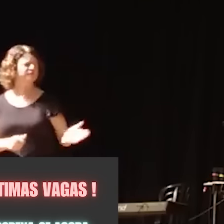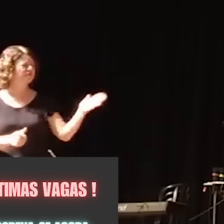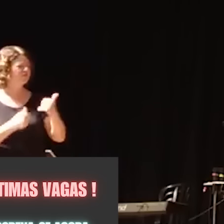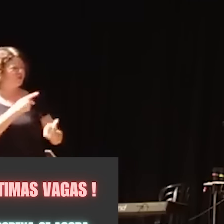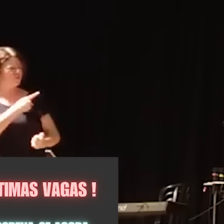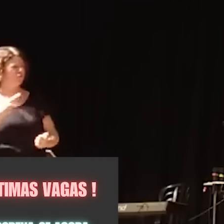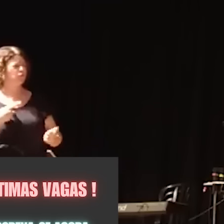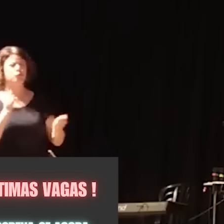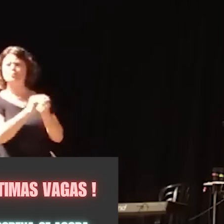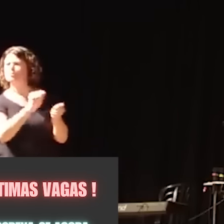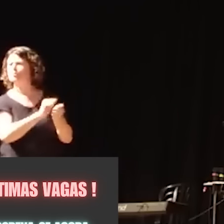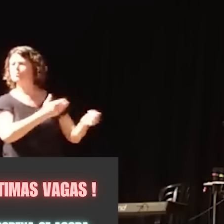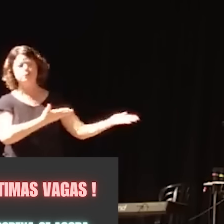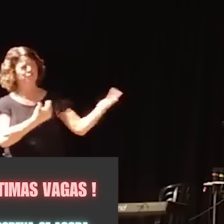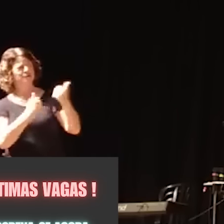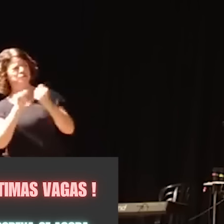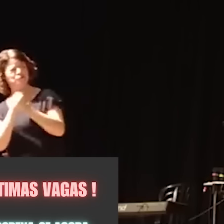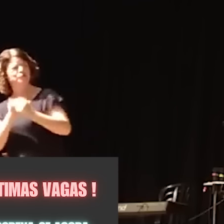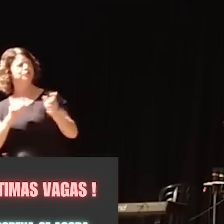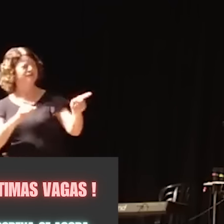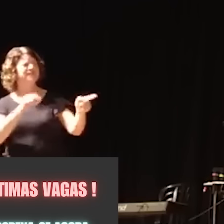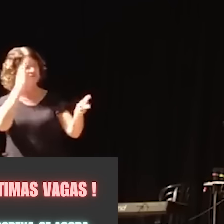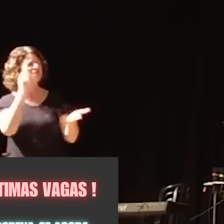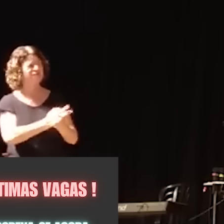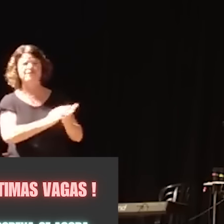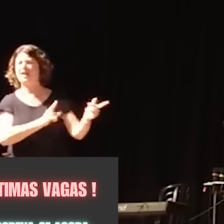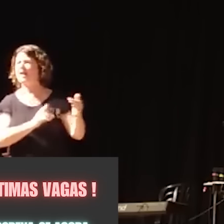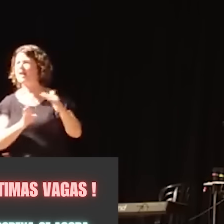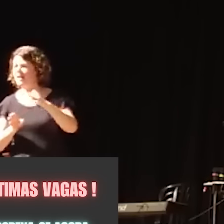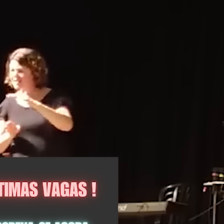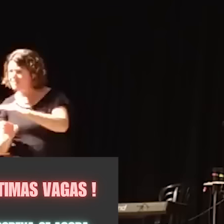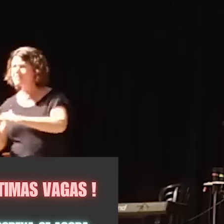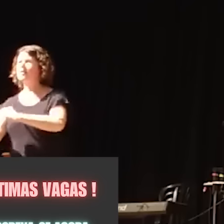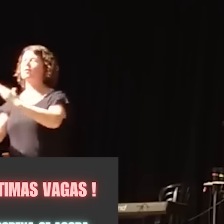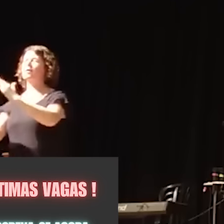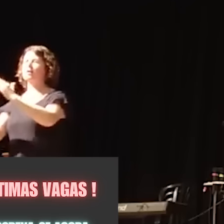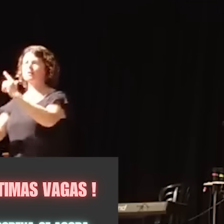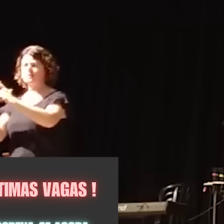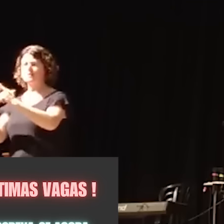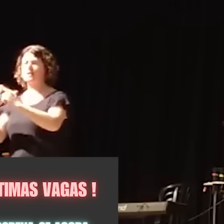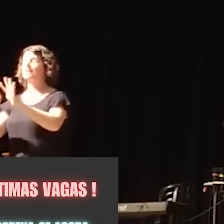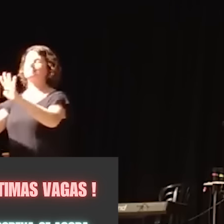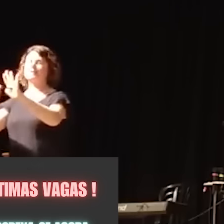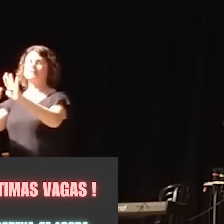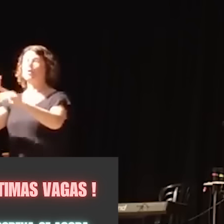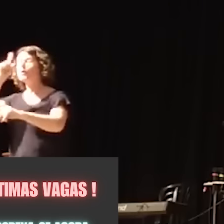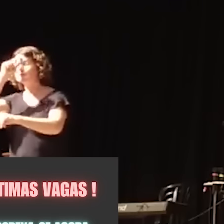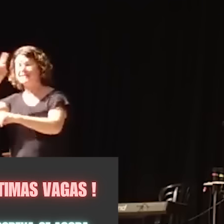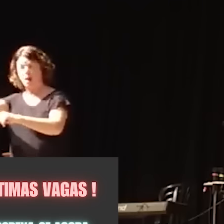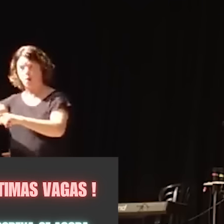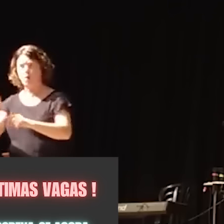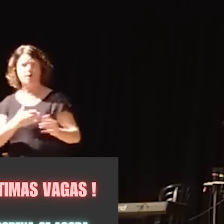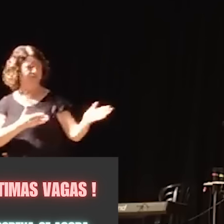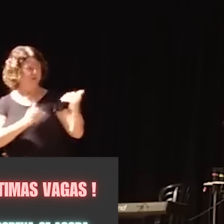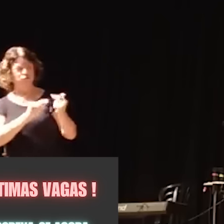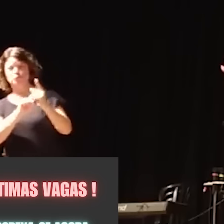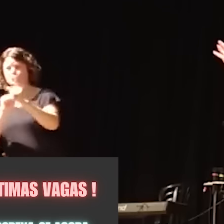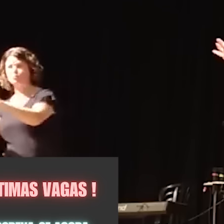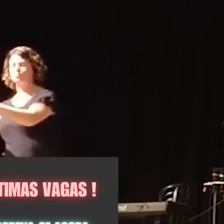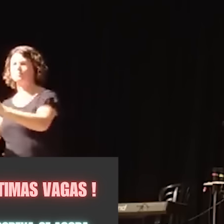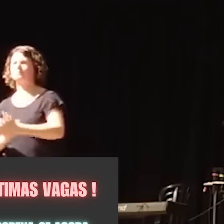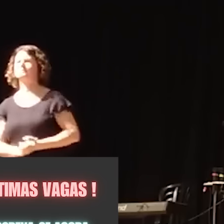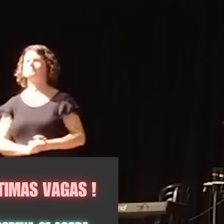para orar Senor tem fé para curar ele gente quando eu entrei no hospital naquela hora que Às vez Deus fala